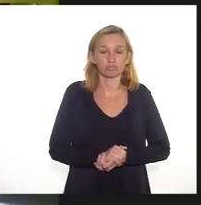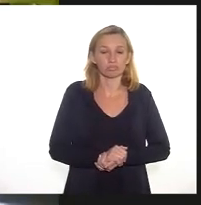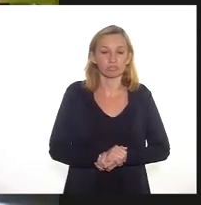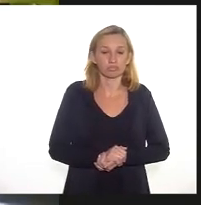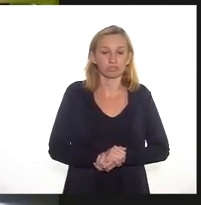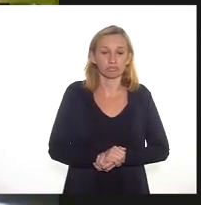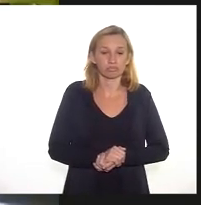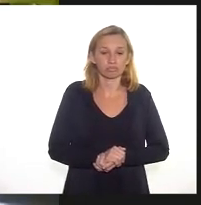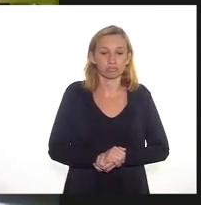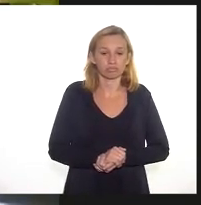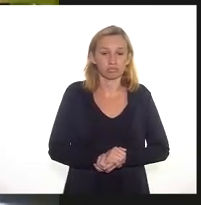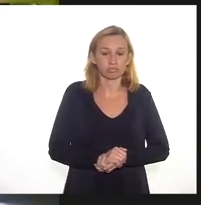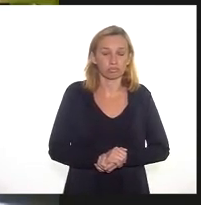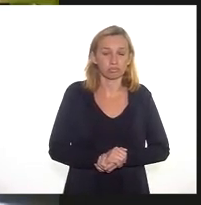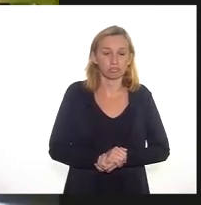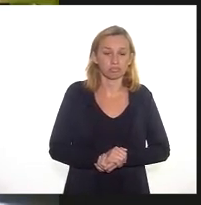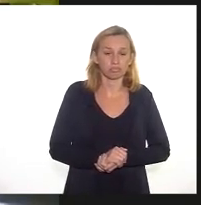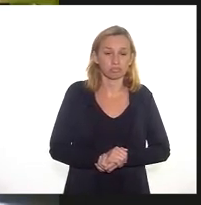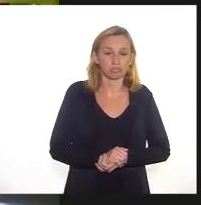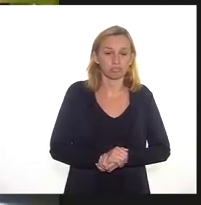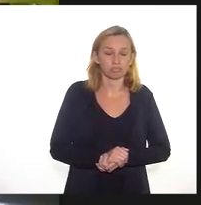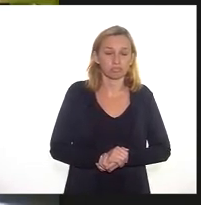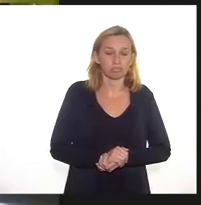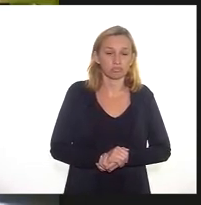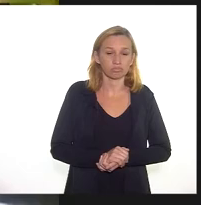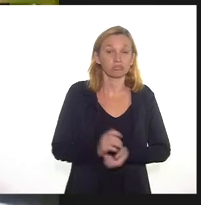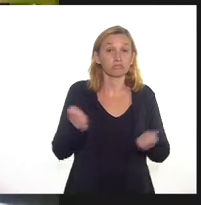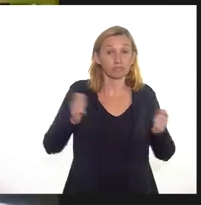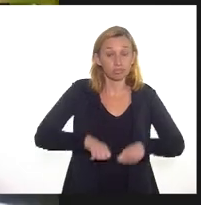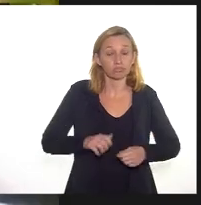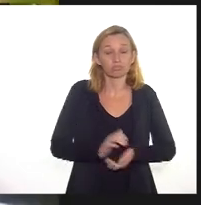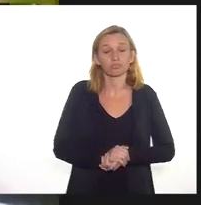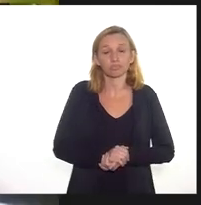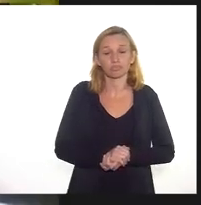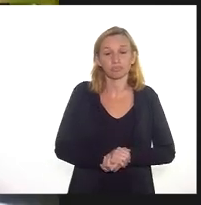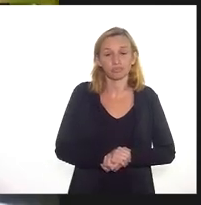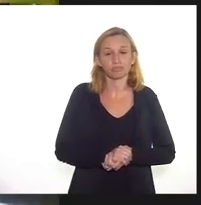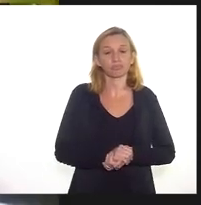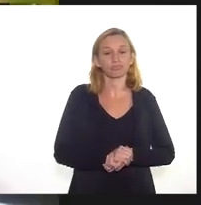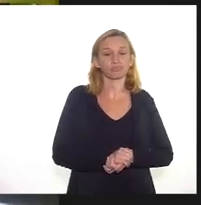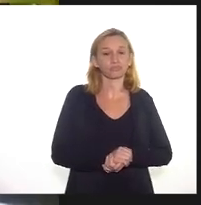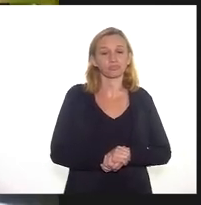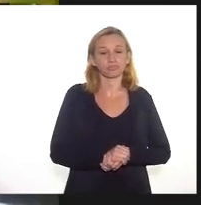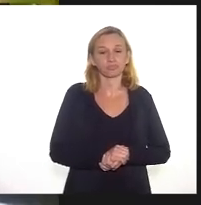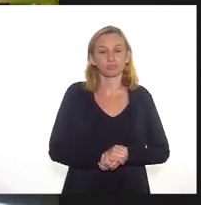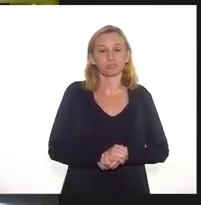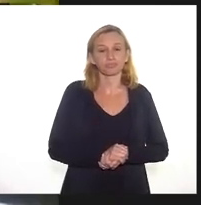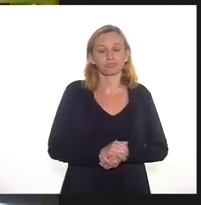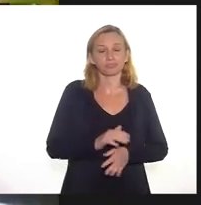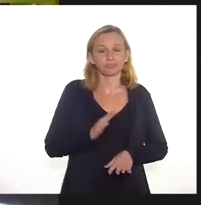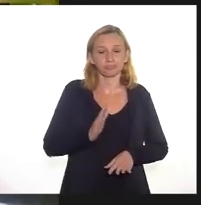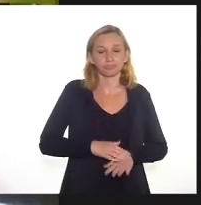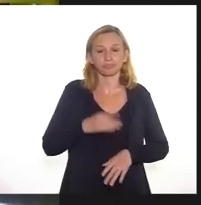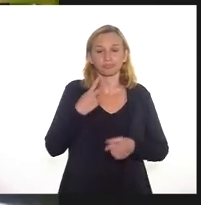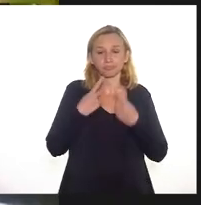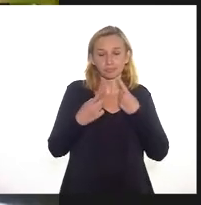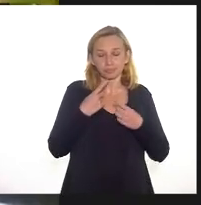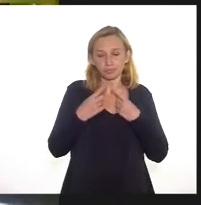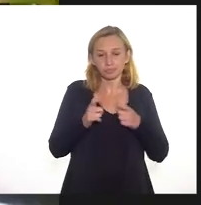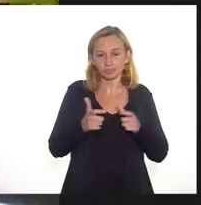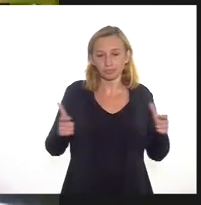que trazia no seu cerne a possibilidade de discussão mais ampliada sobre o